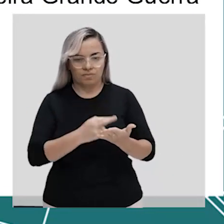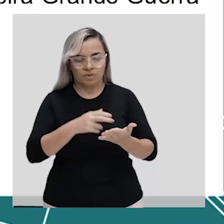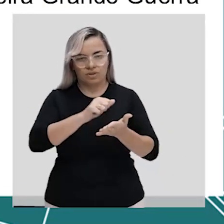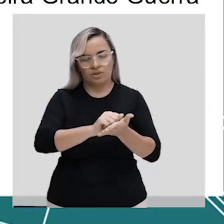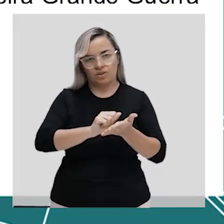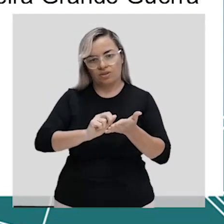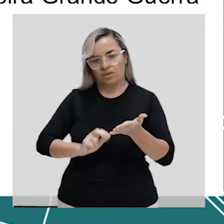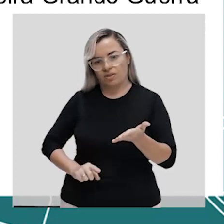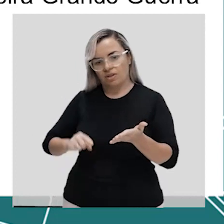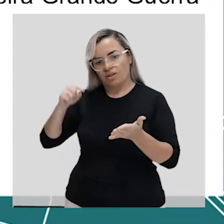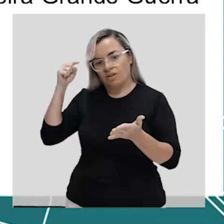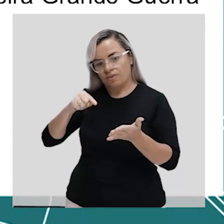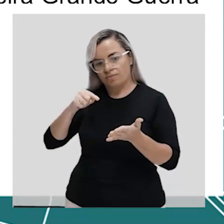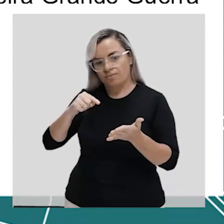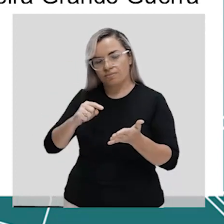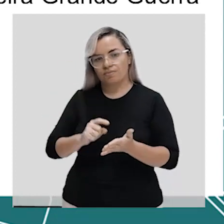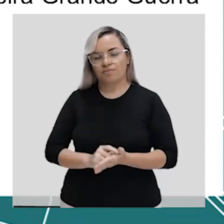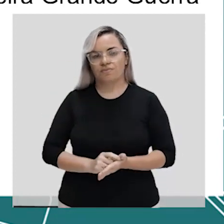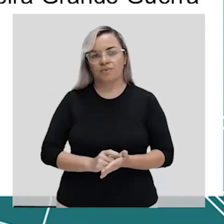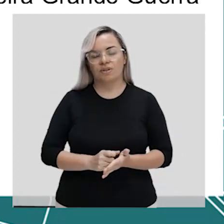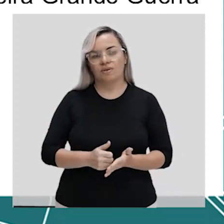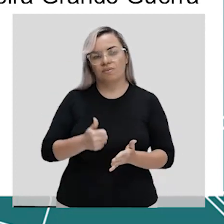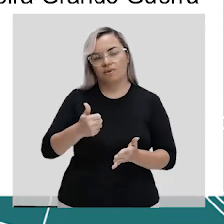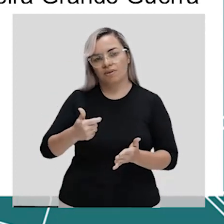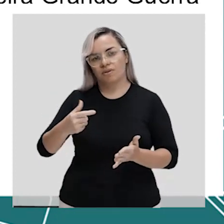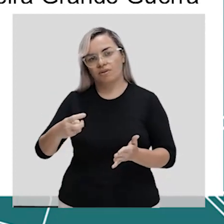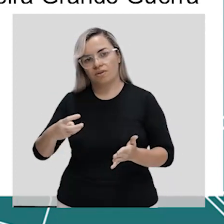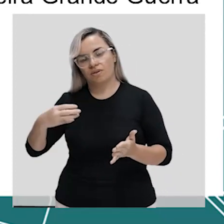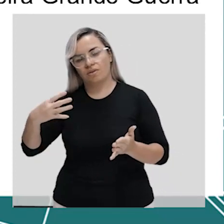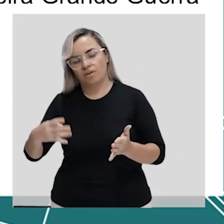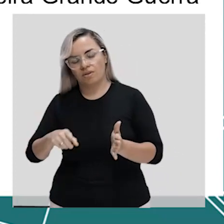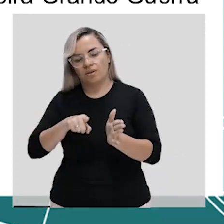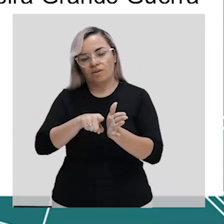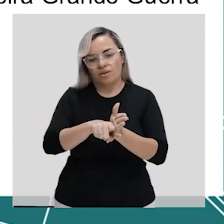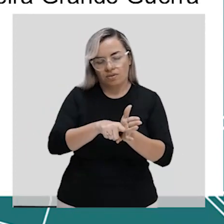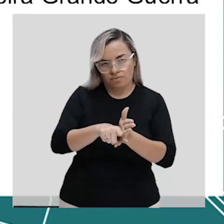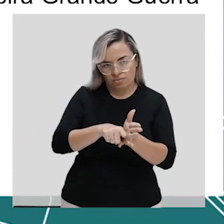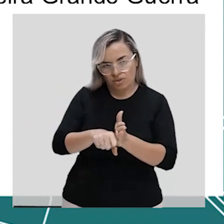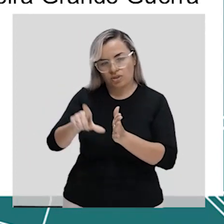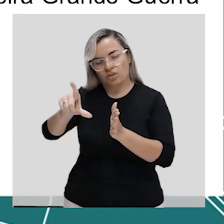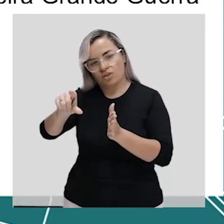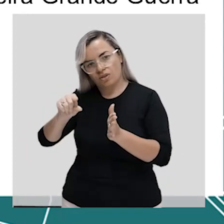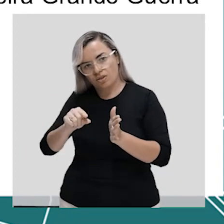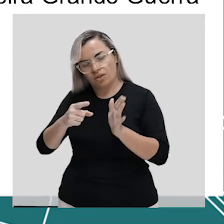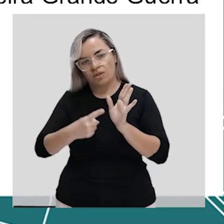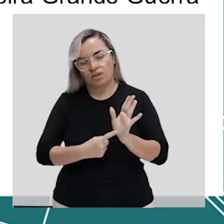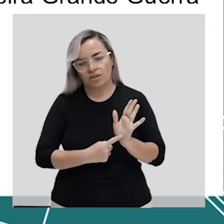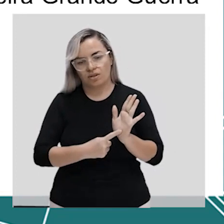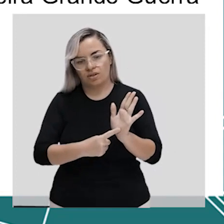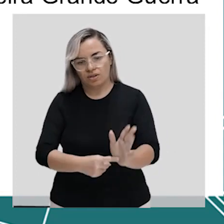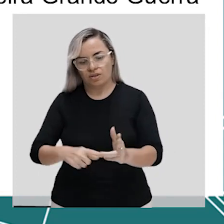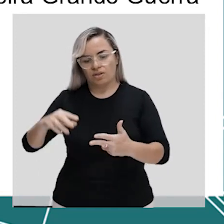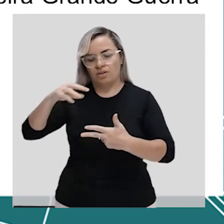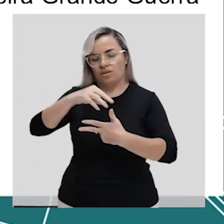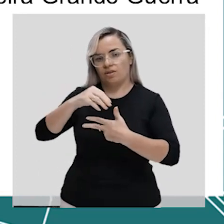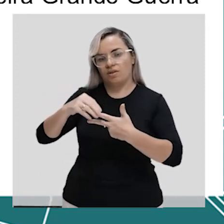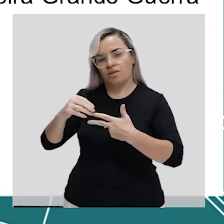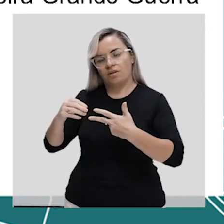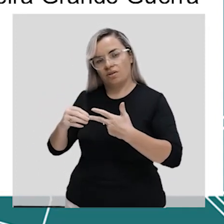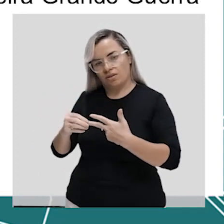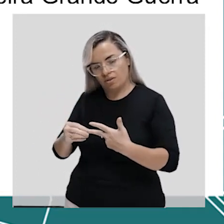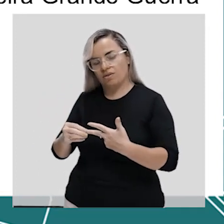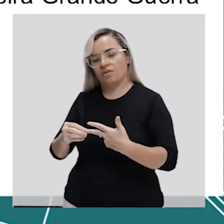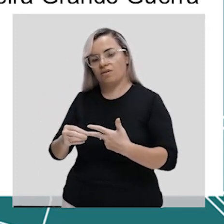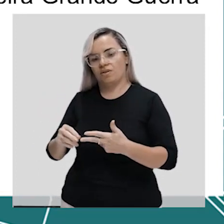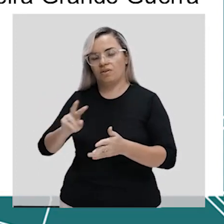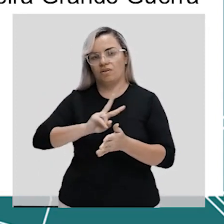questões, itens, que nós optamos por trazer os itens do Enem, que caíram